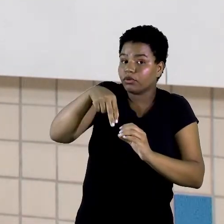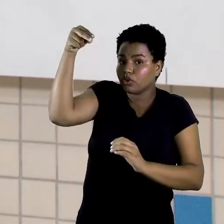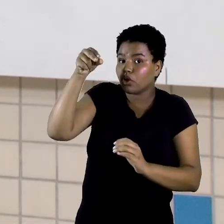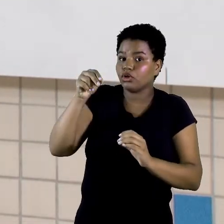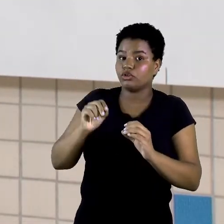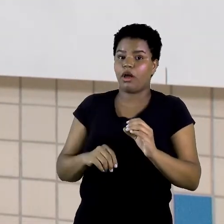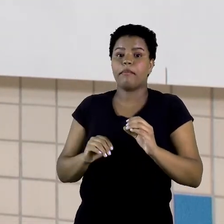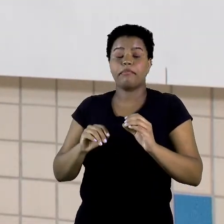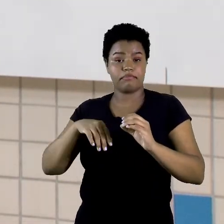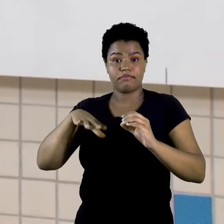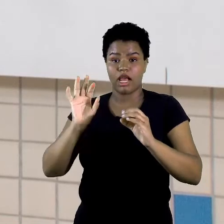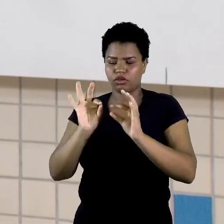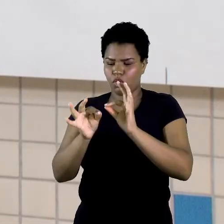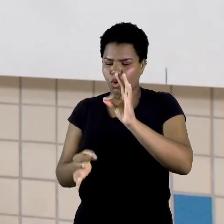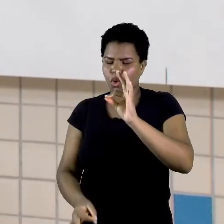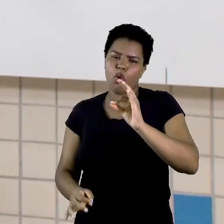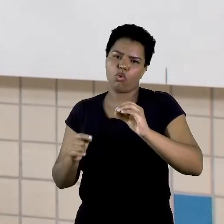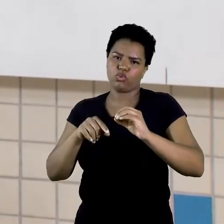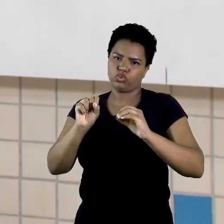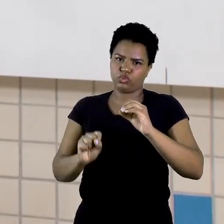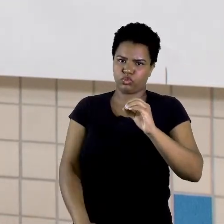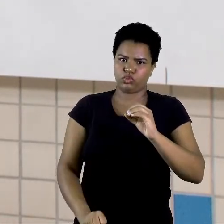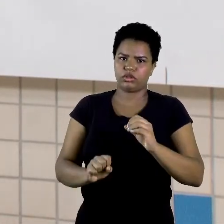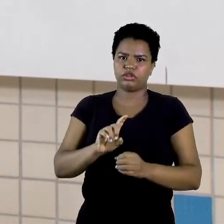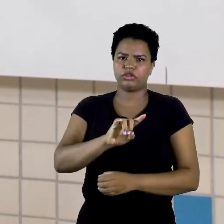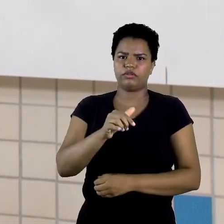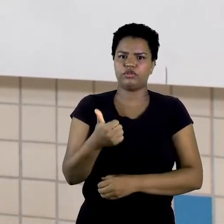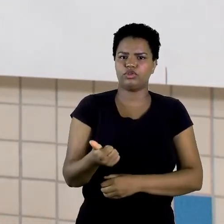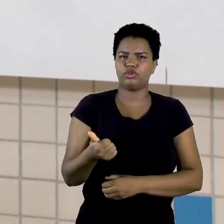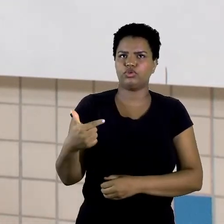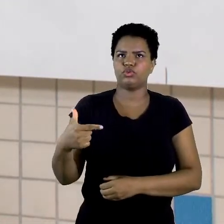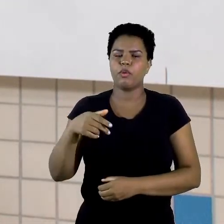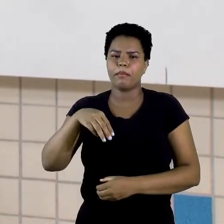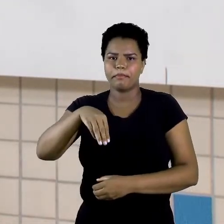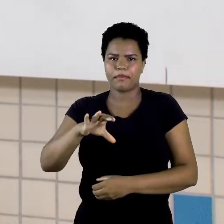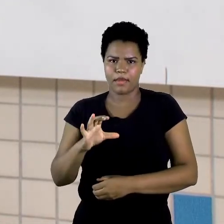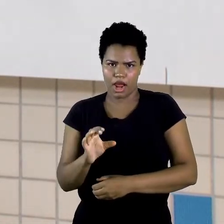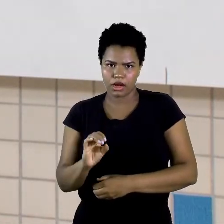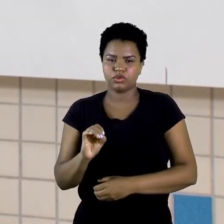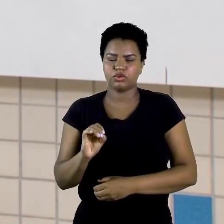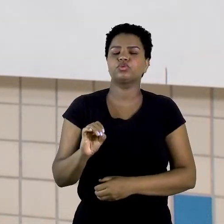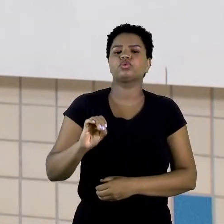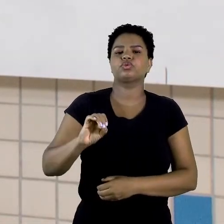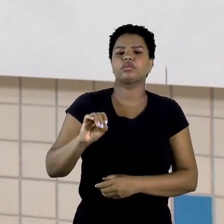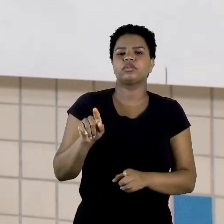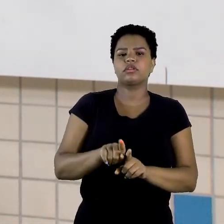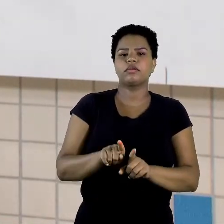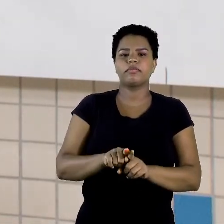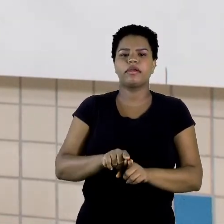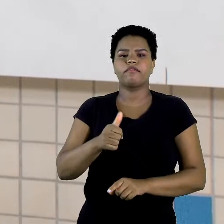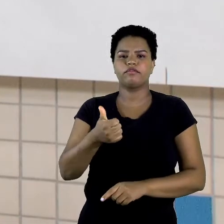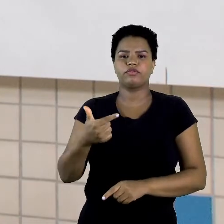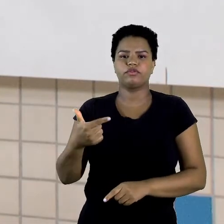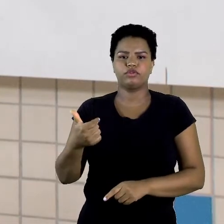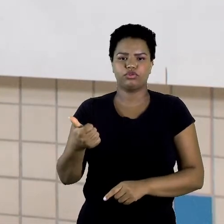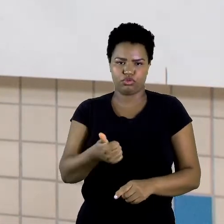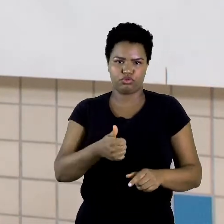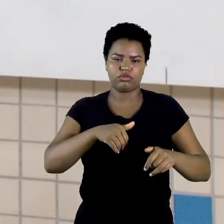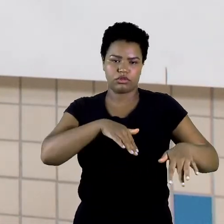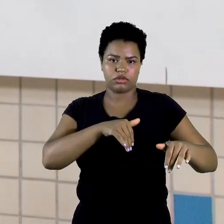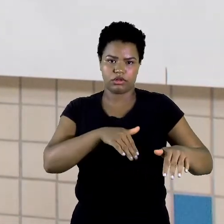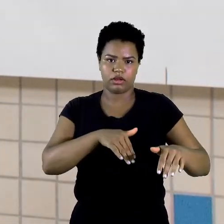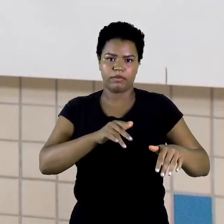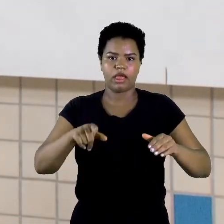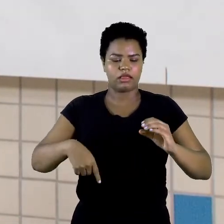e 23 de março e 21 e 23 de setembro, o planeta recebe raios solares de forma perpendicular na linha do